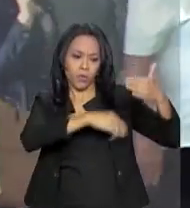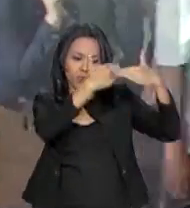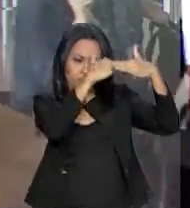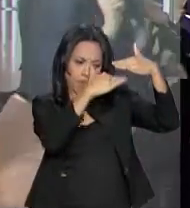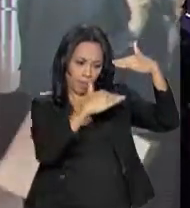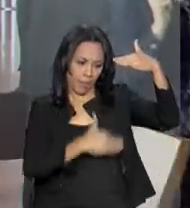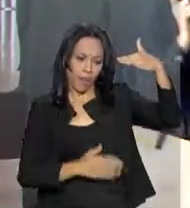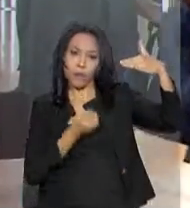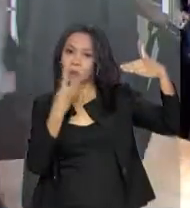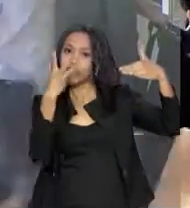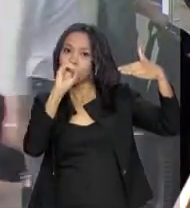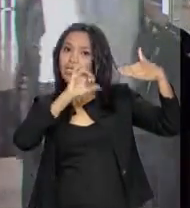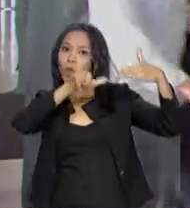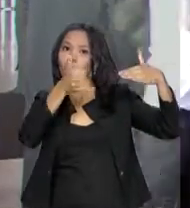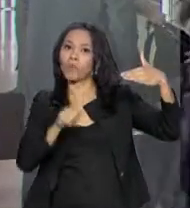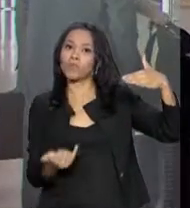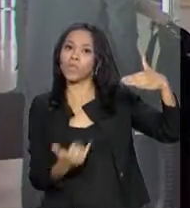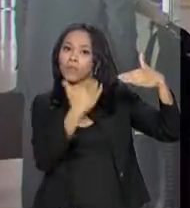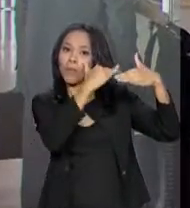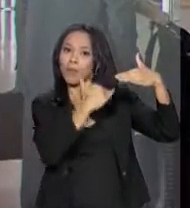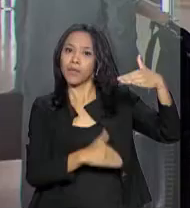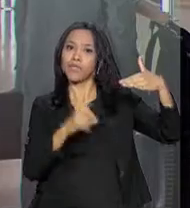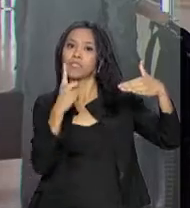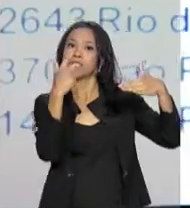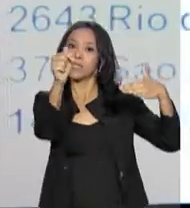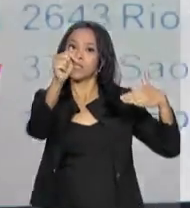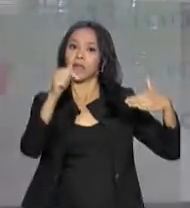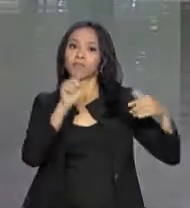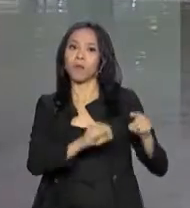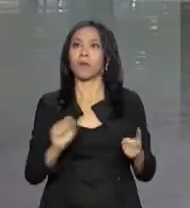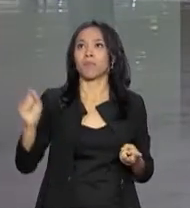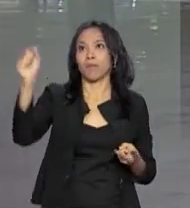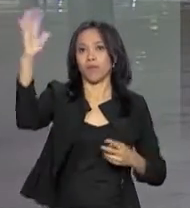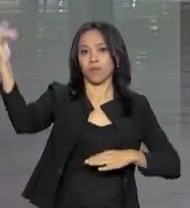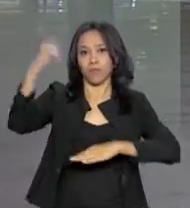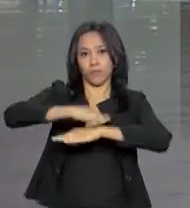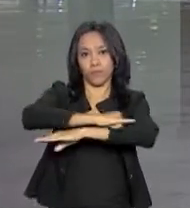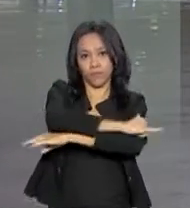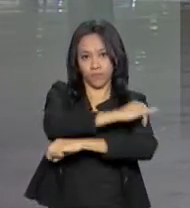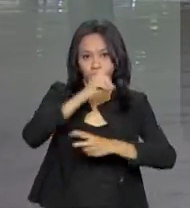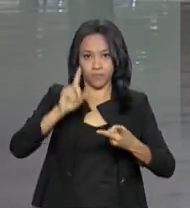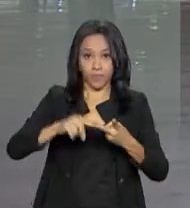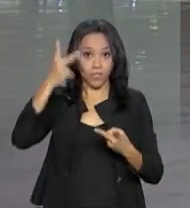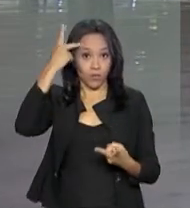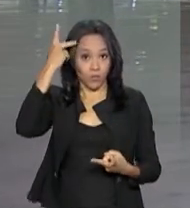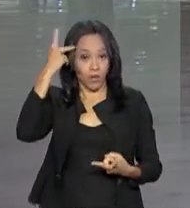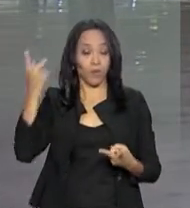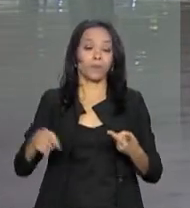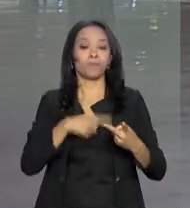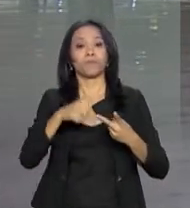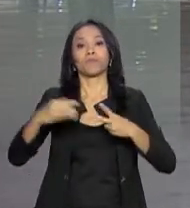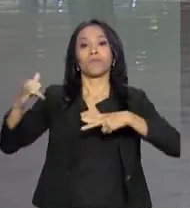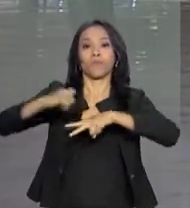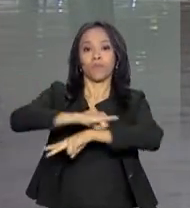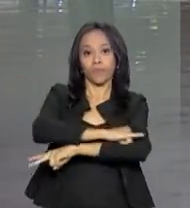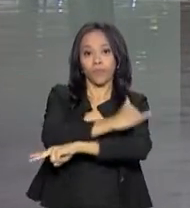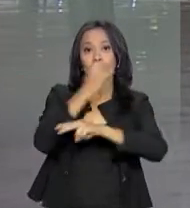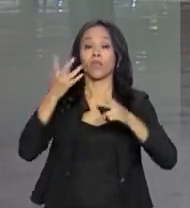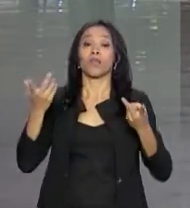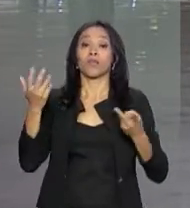oportunidades em 17 terminais. Entre eles estão os aeroportos de Congonhas, em São Paulo, Santos